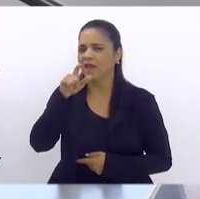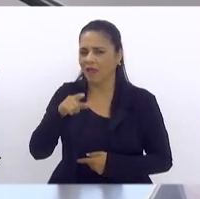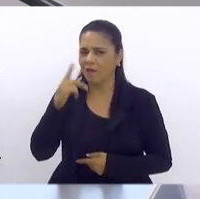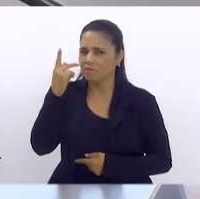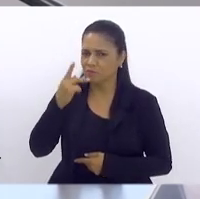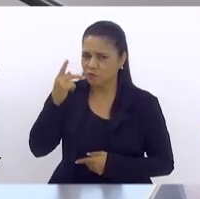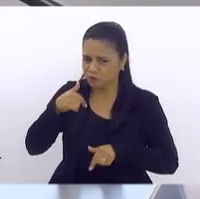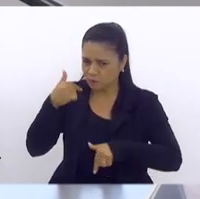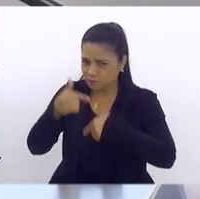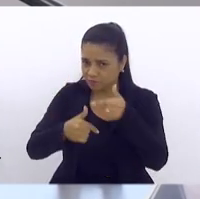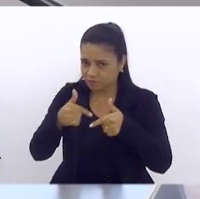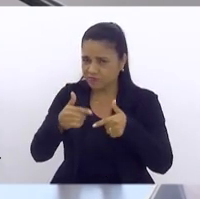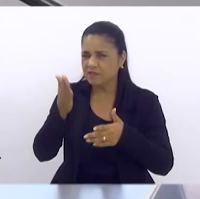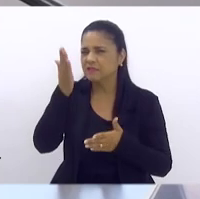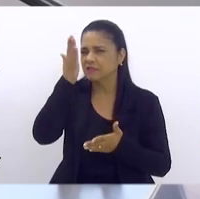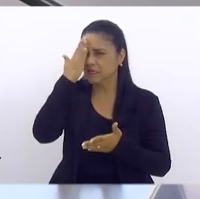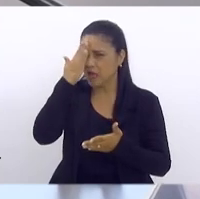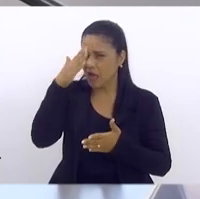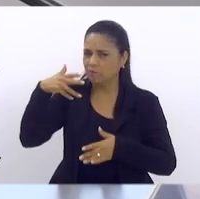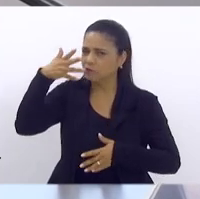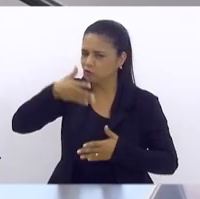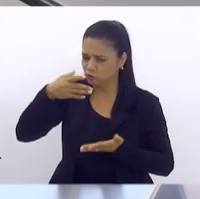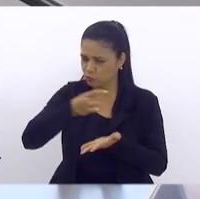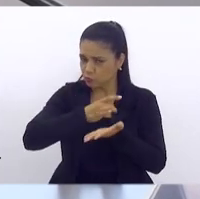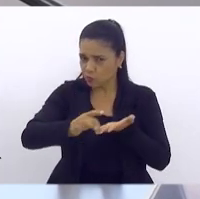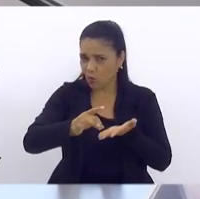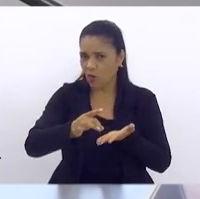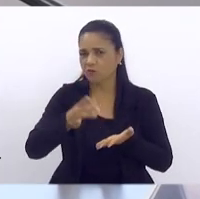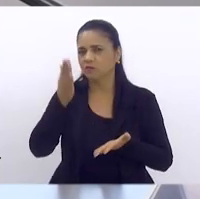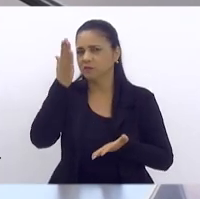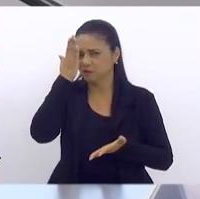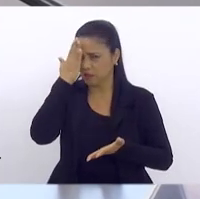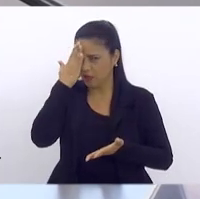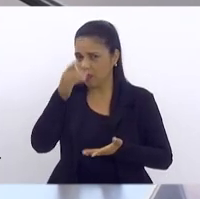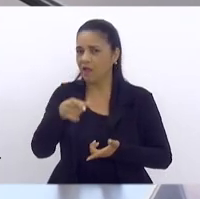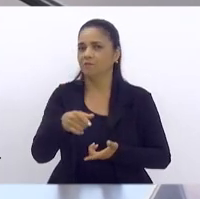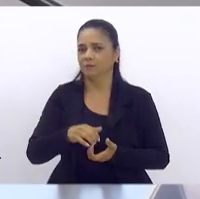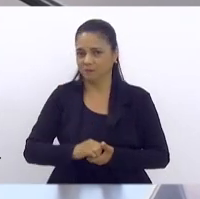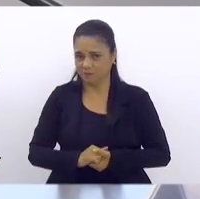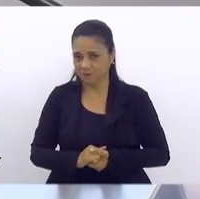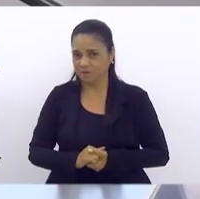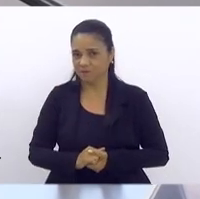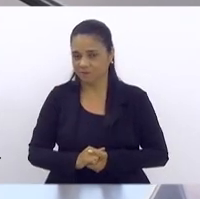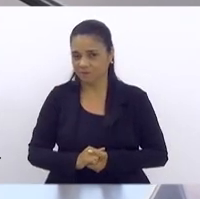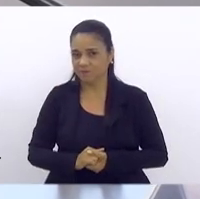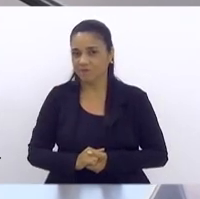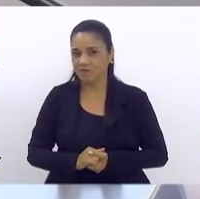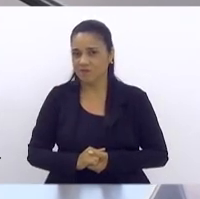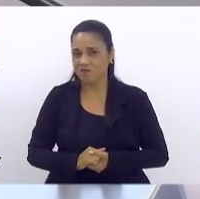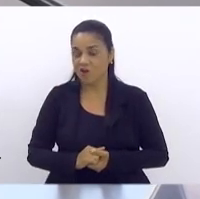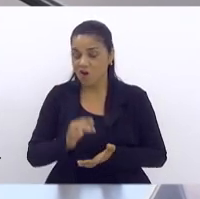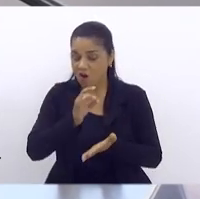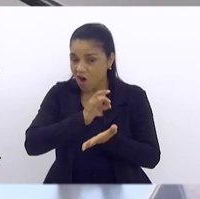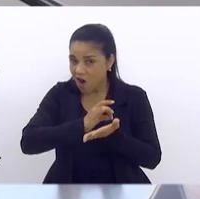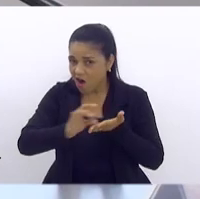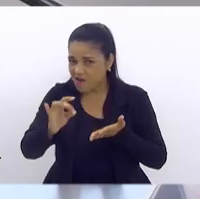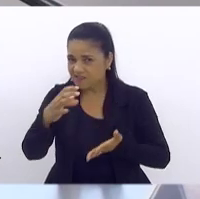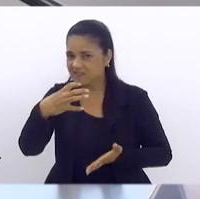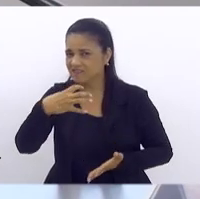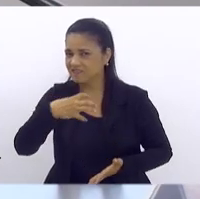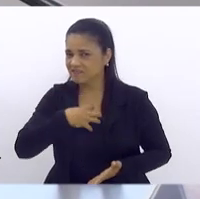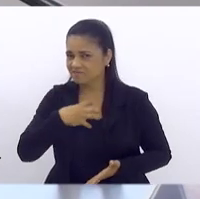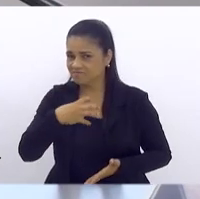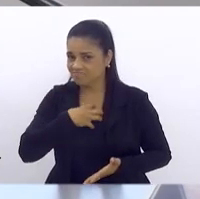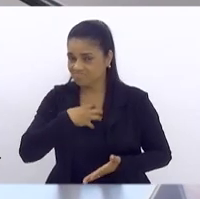que é um discurso de ódio, de qualquer que seja o lado. Ódio não é um sentimento traduzido